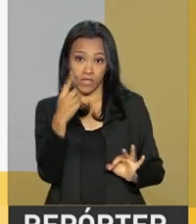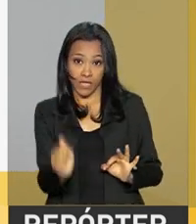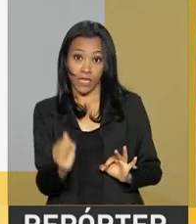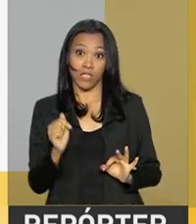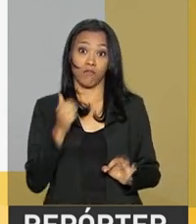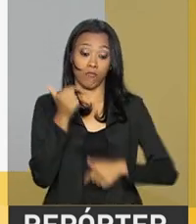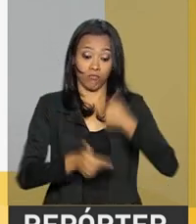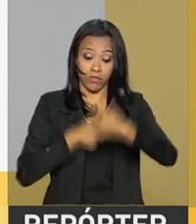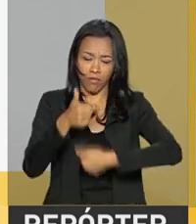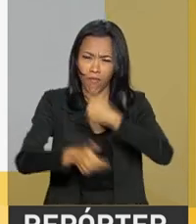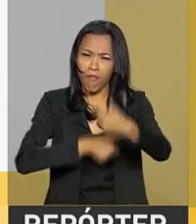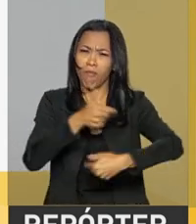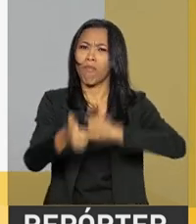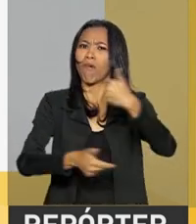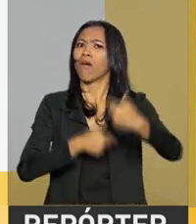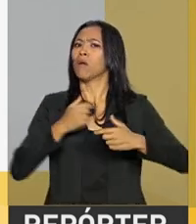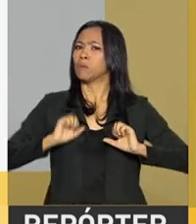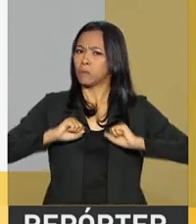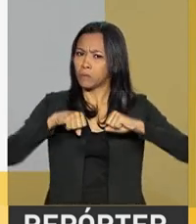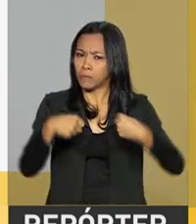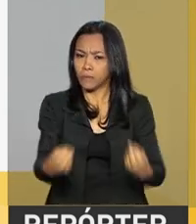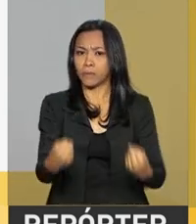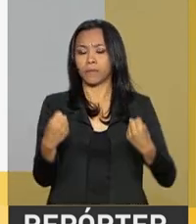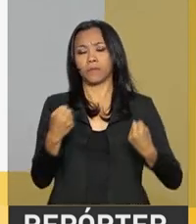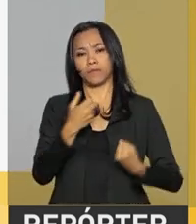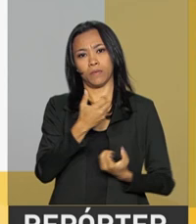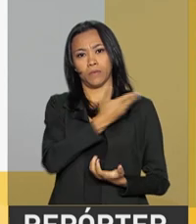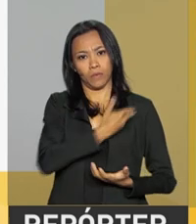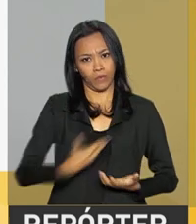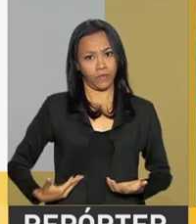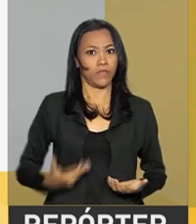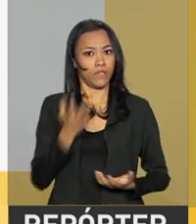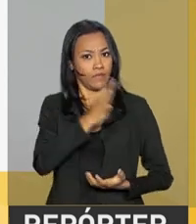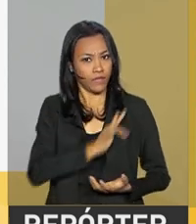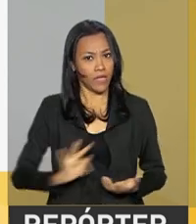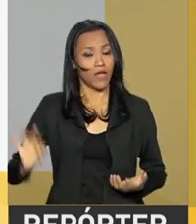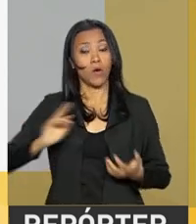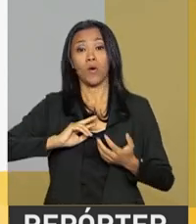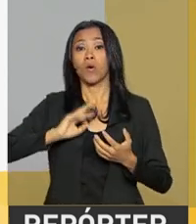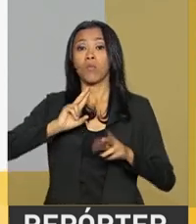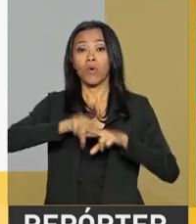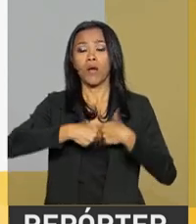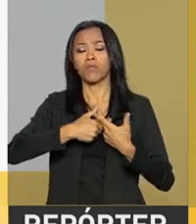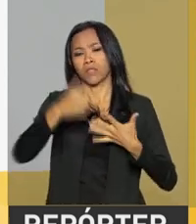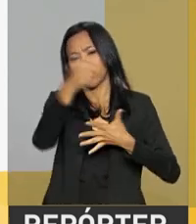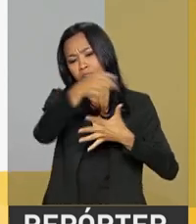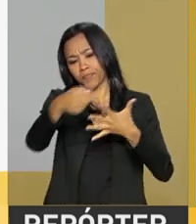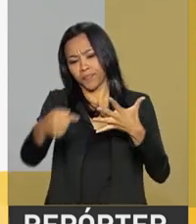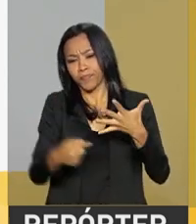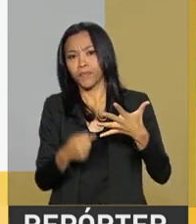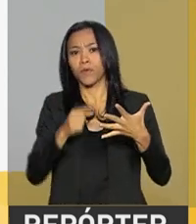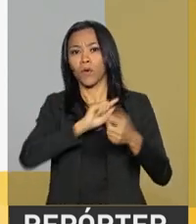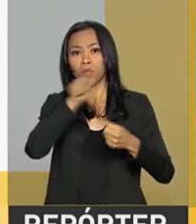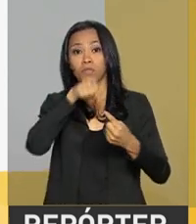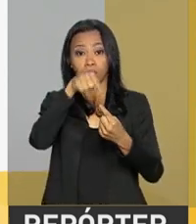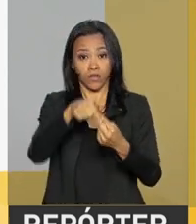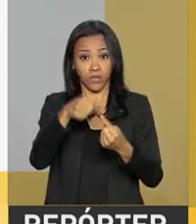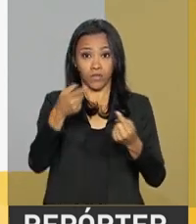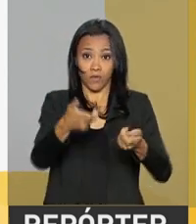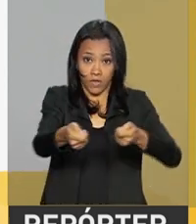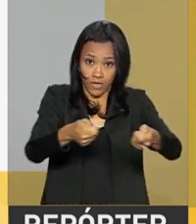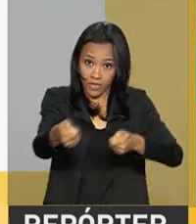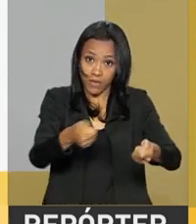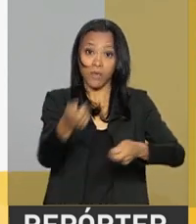um ano de muito trabalho dedicação ao nosso país com inúmeras medidas adotadas para a estabilidade econômica e para